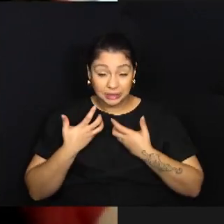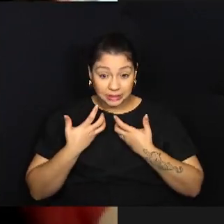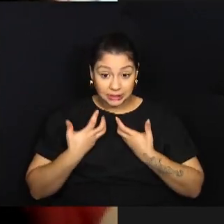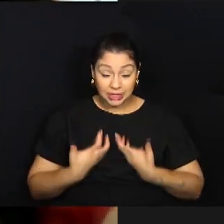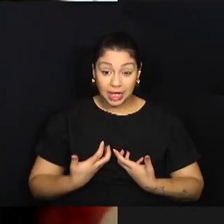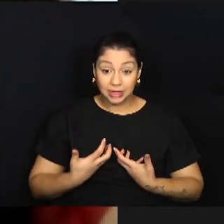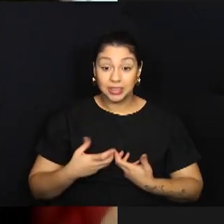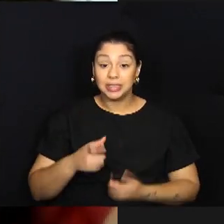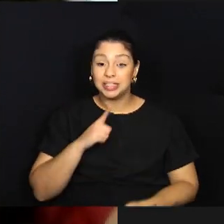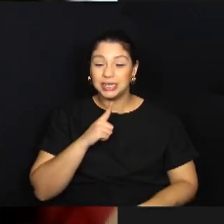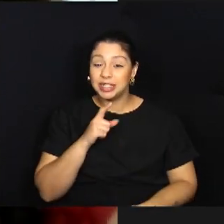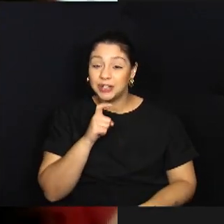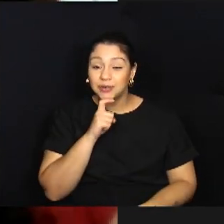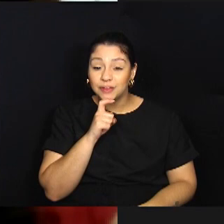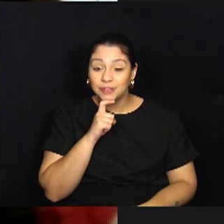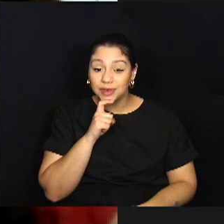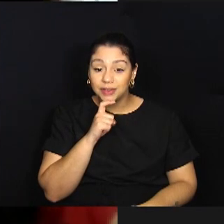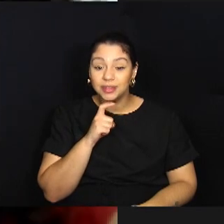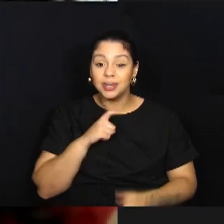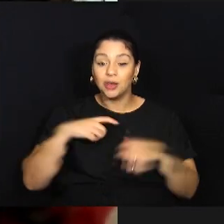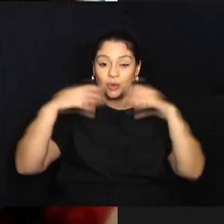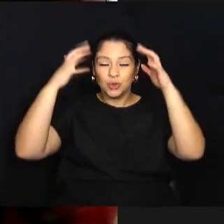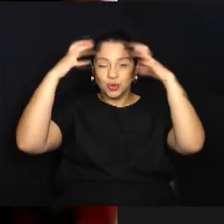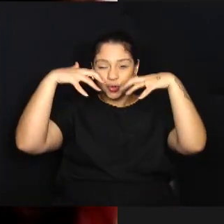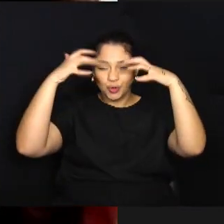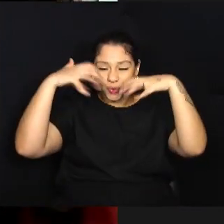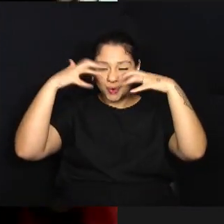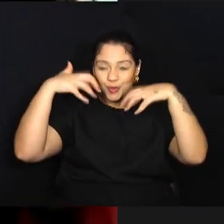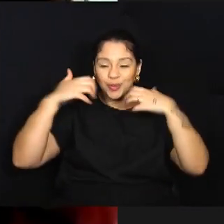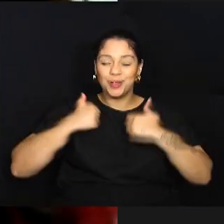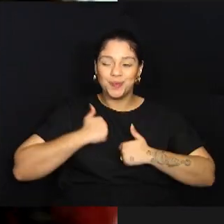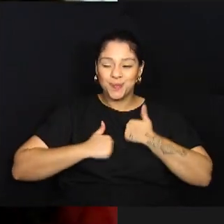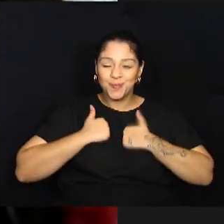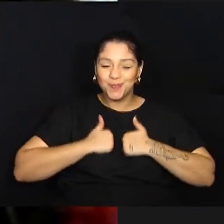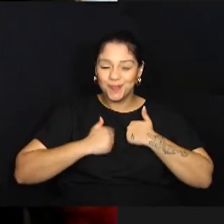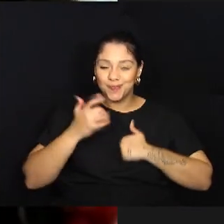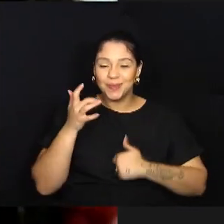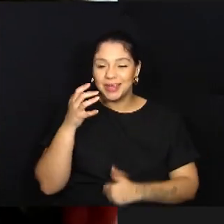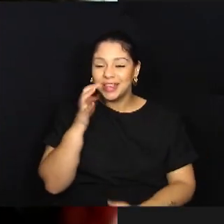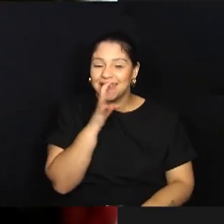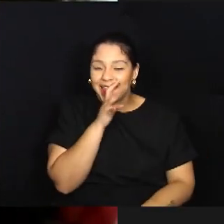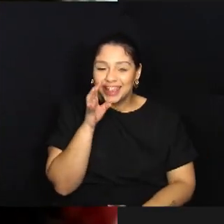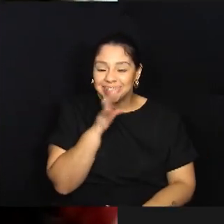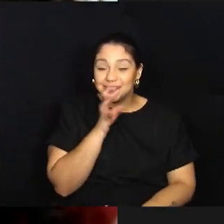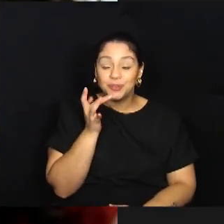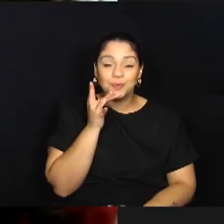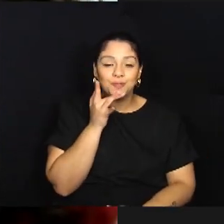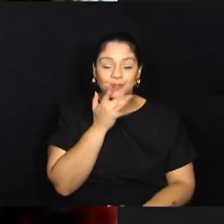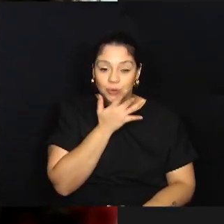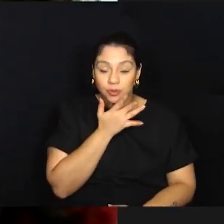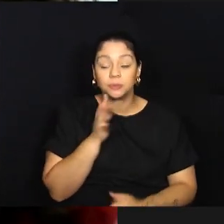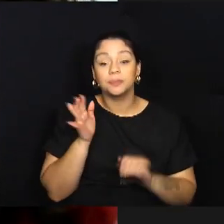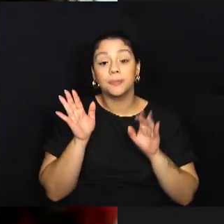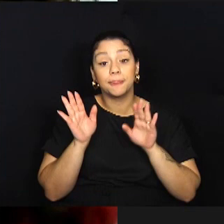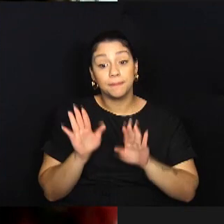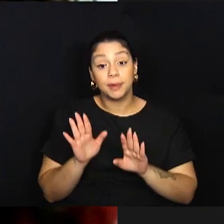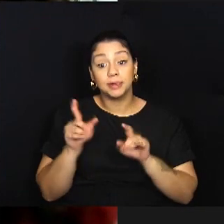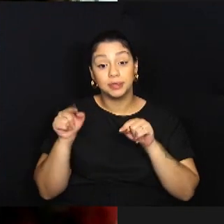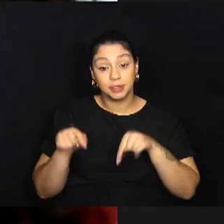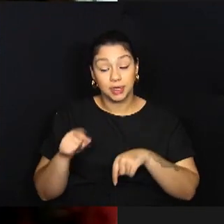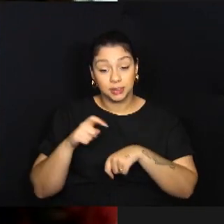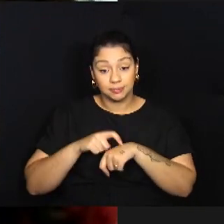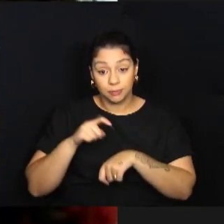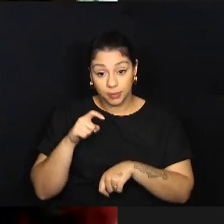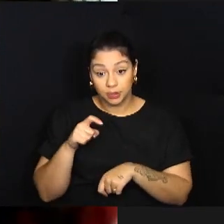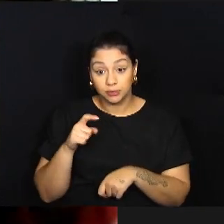estava friozinho, um chuveiro quentinho faz toda a diferença. Mas acho que dessa vez foi